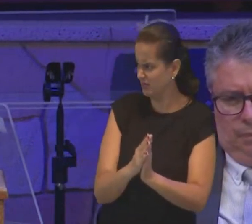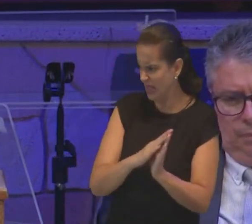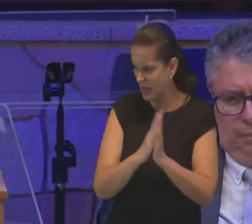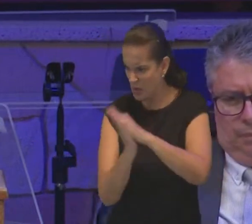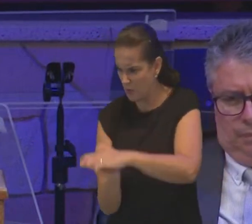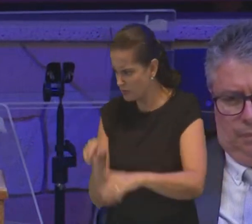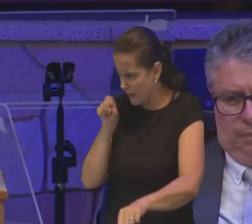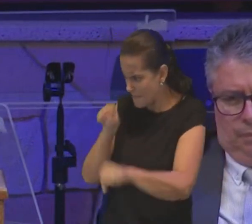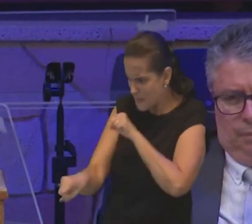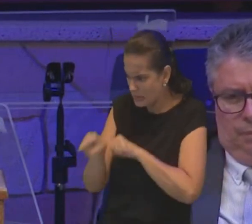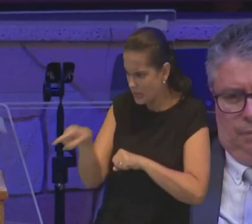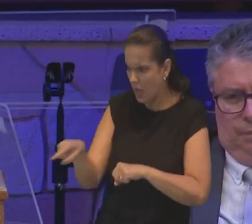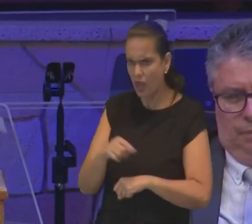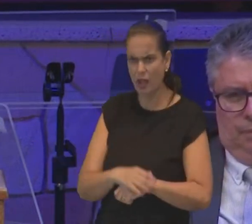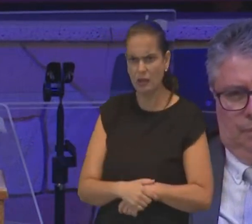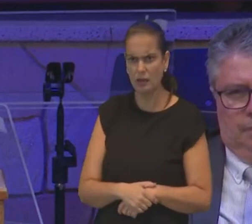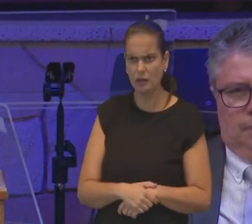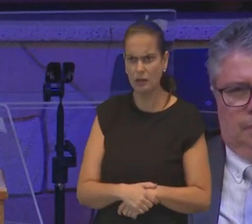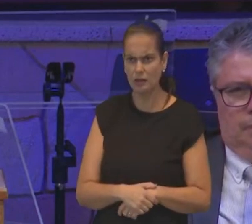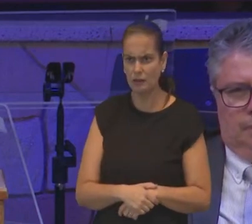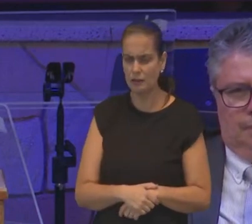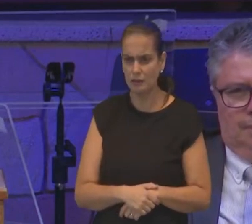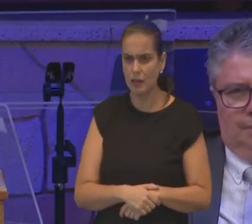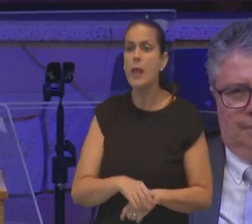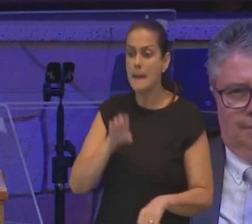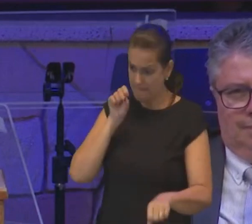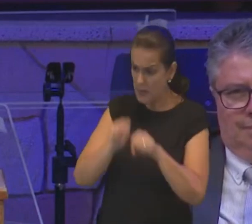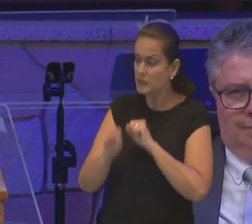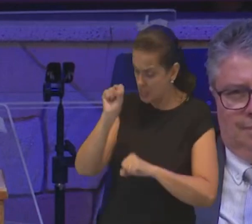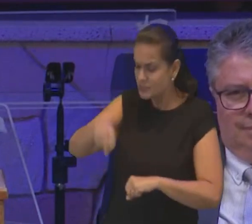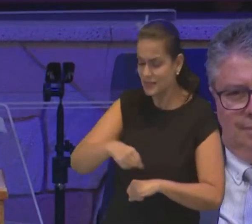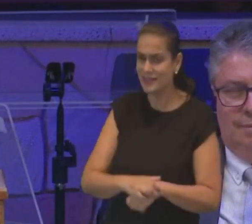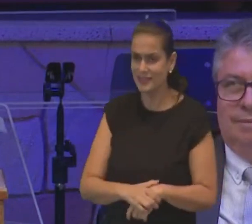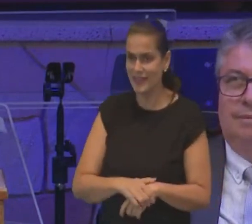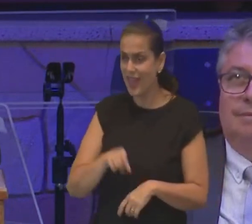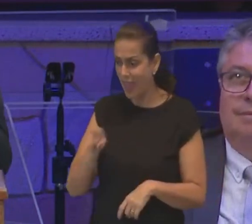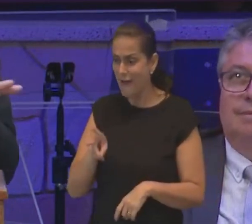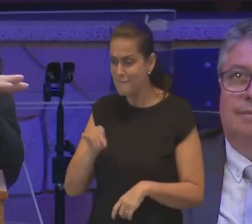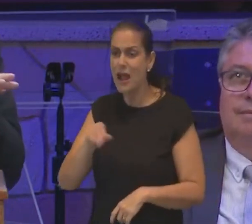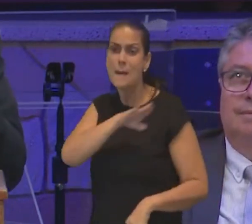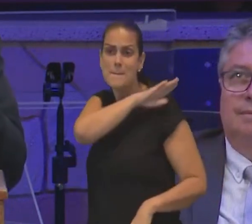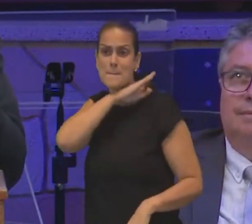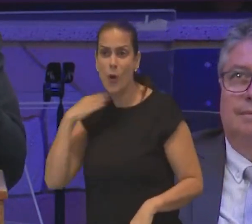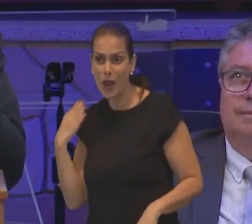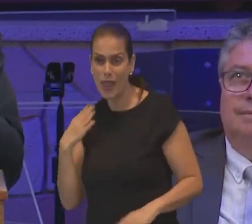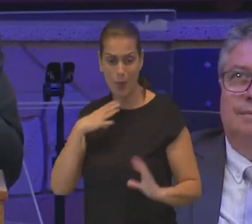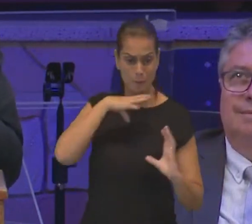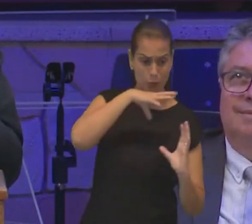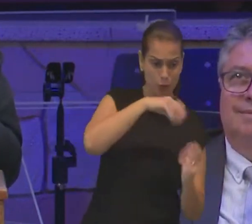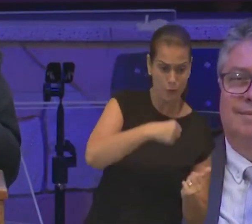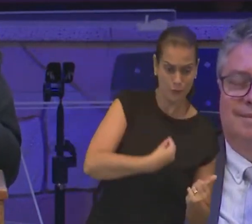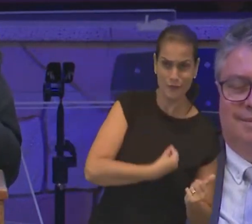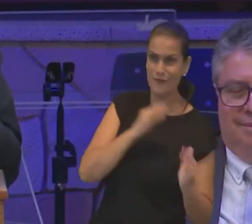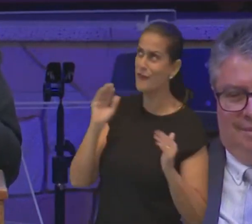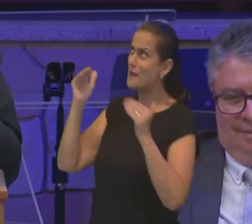vai matar. Eu disse: mas é matar mesmo, diretor? Ele vai morrer para o mundo e viver para